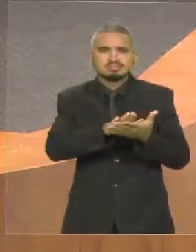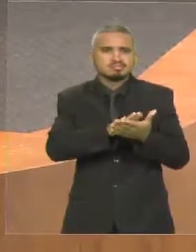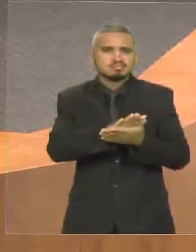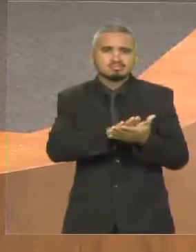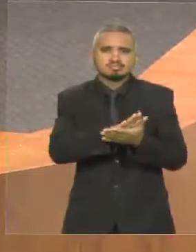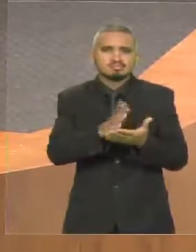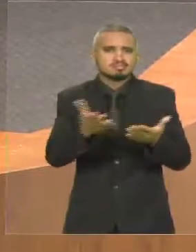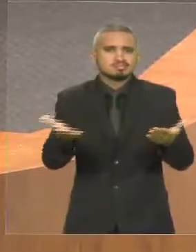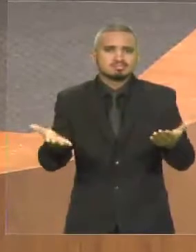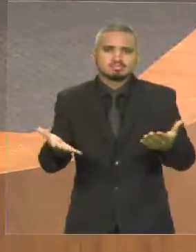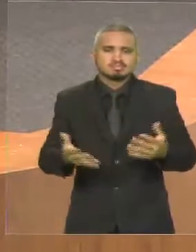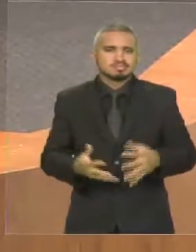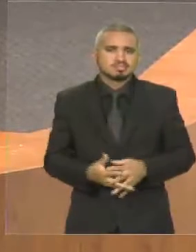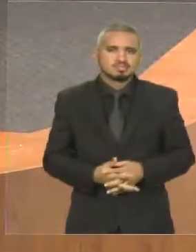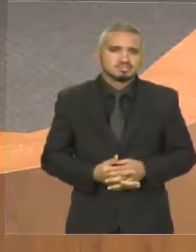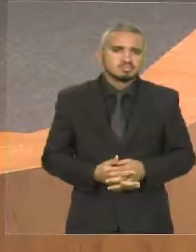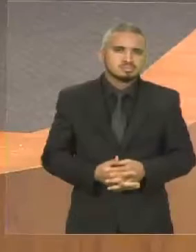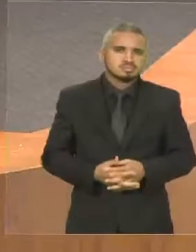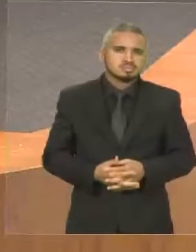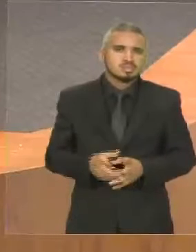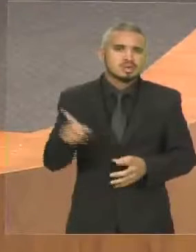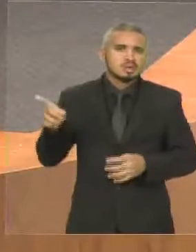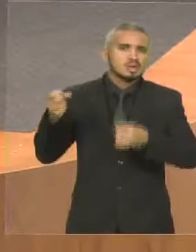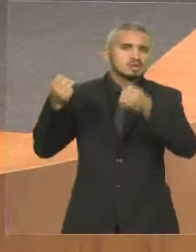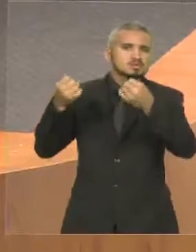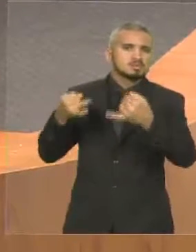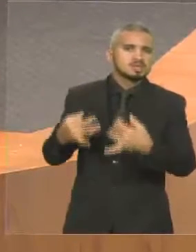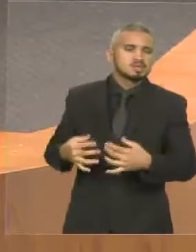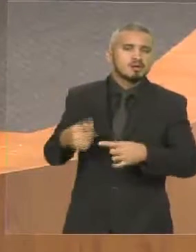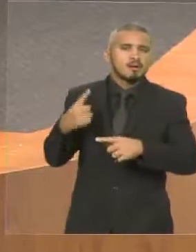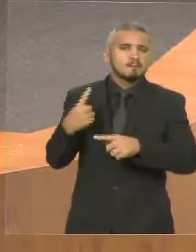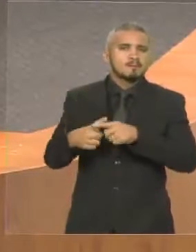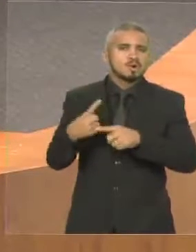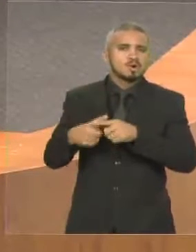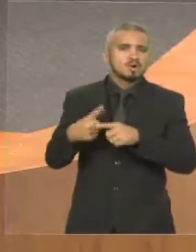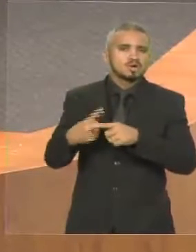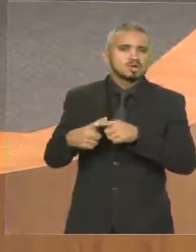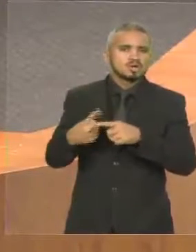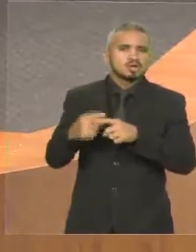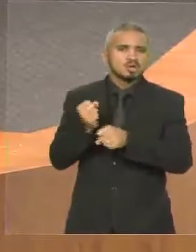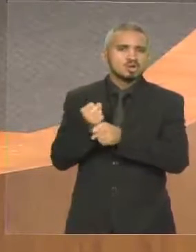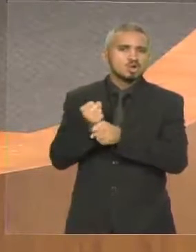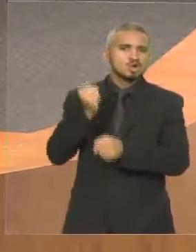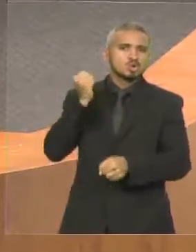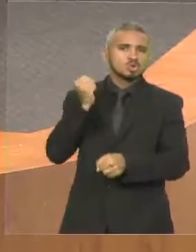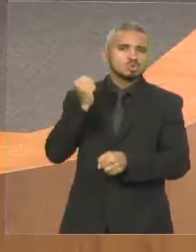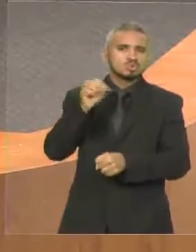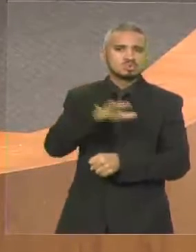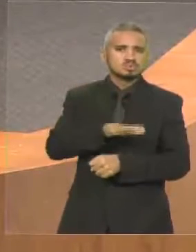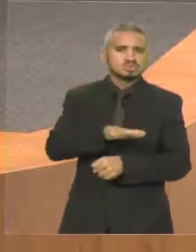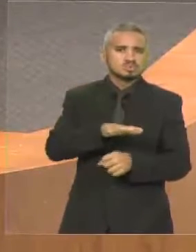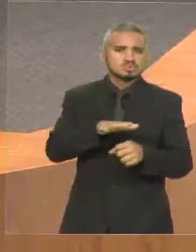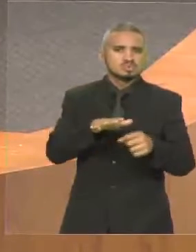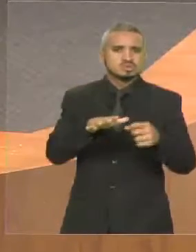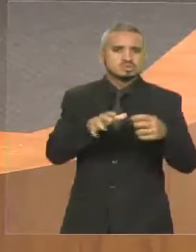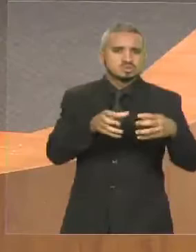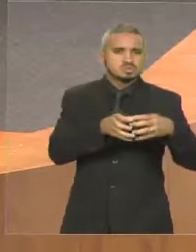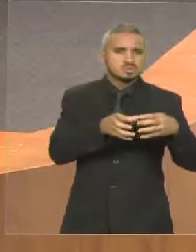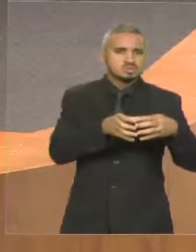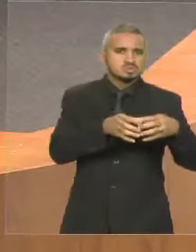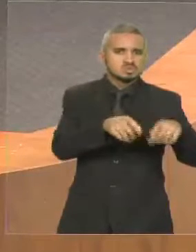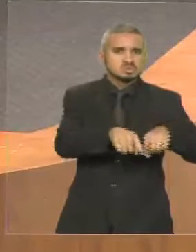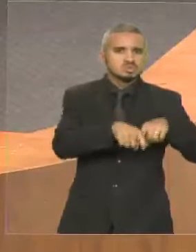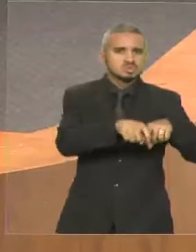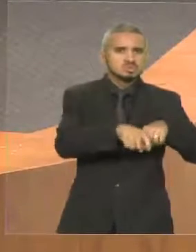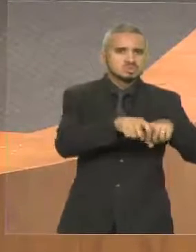o porquê que ele está assumindo que o lucro desse pequeno produtor é de 40%.